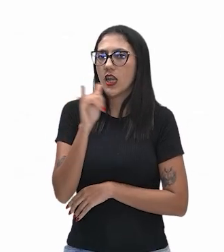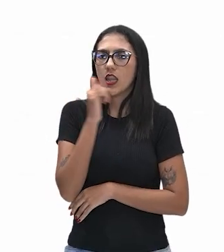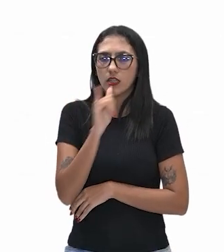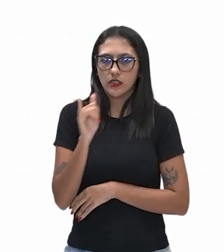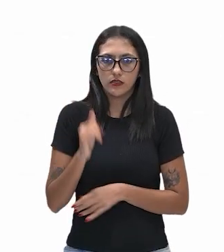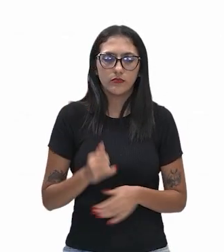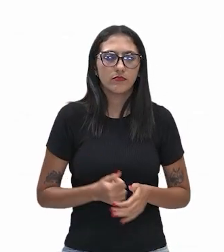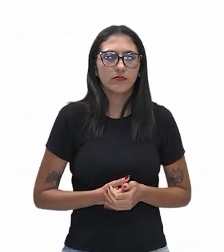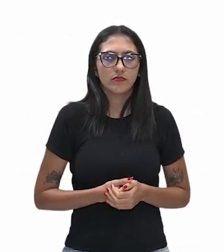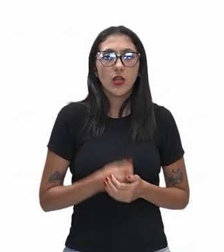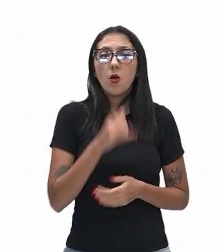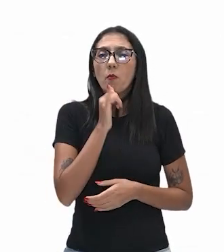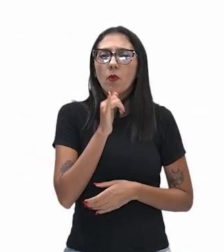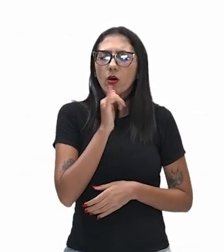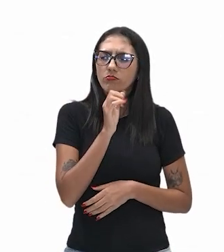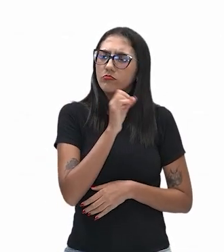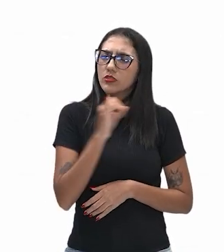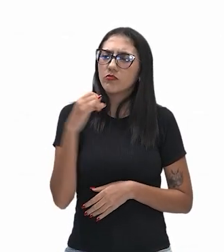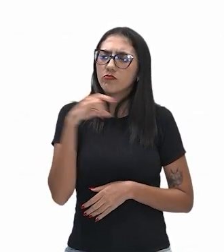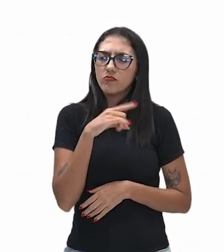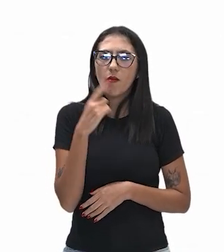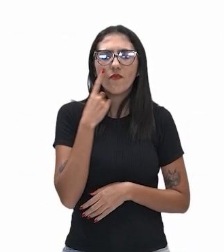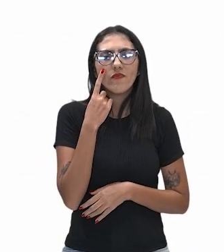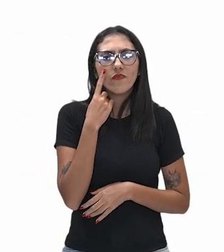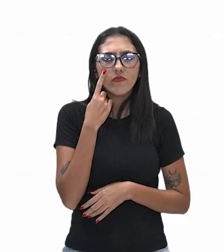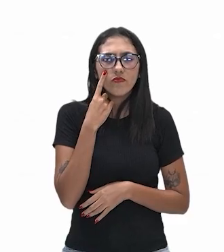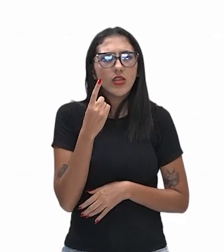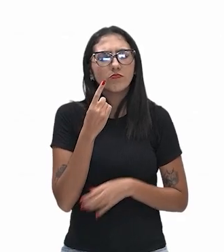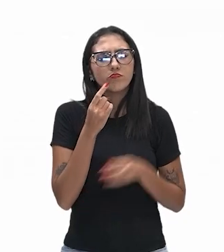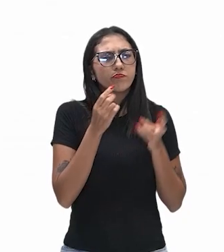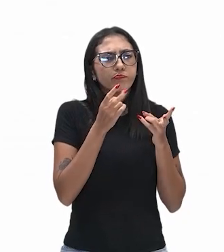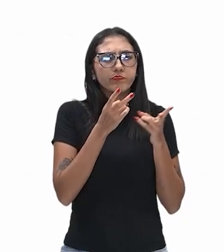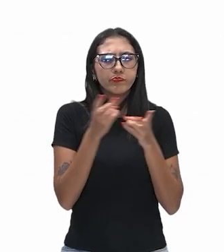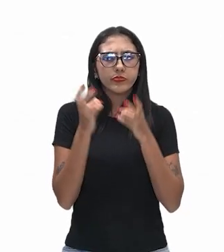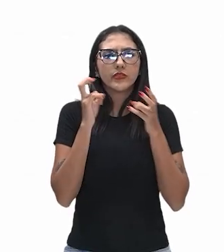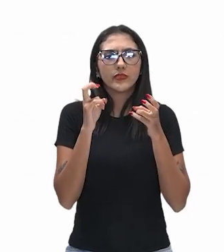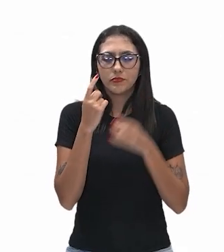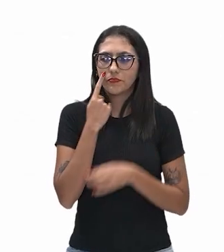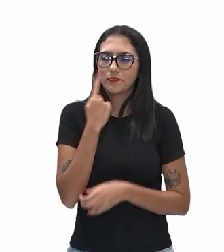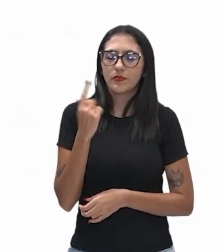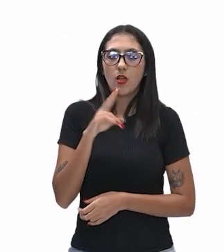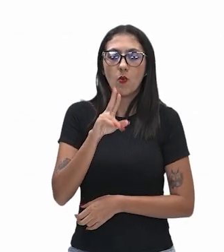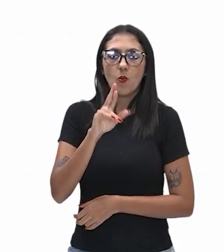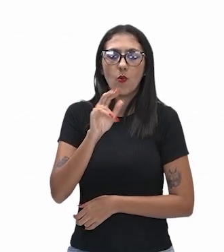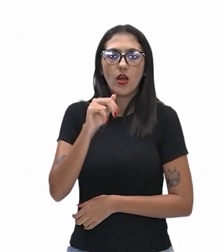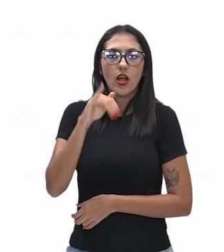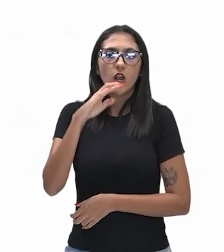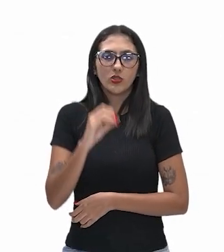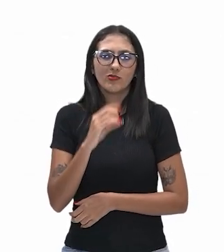átomo de urânio, aí no átomo de urânio, você vai perceber que existem